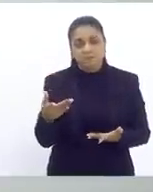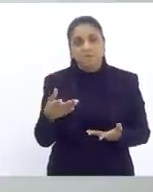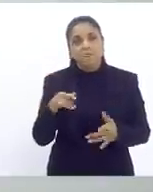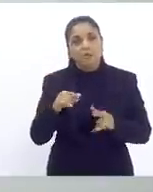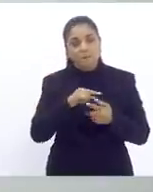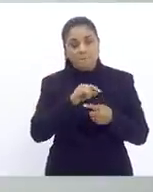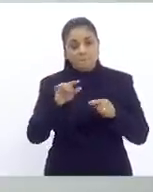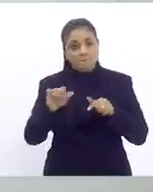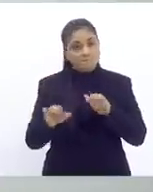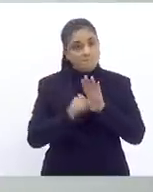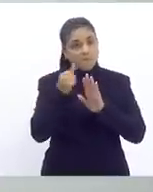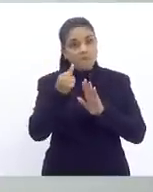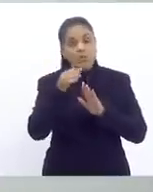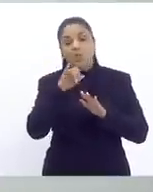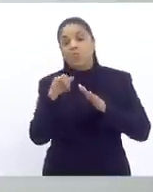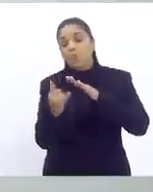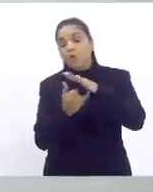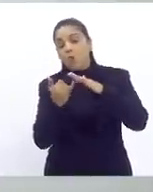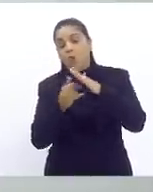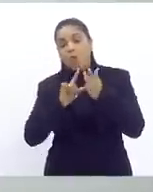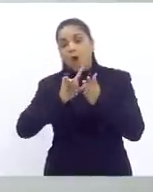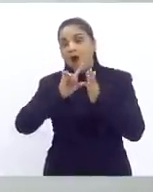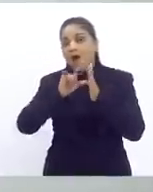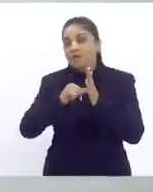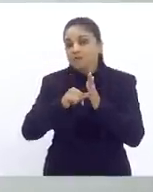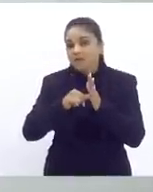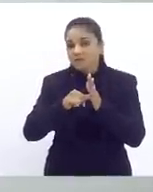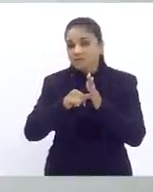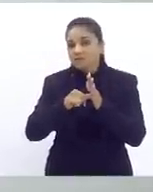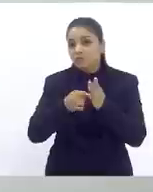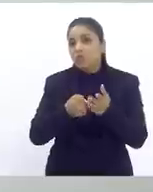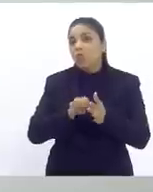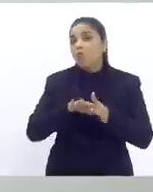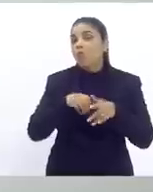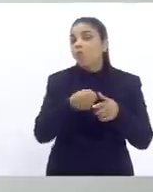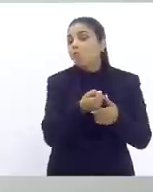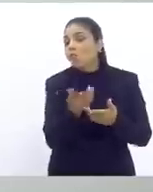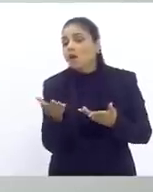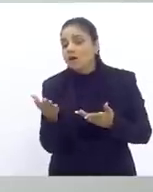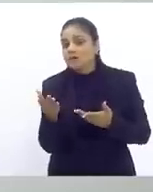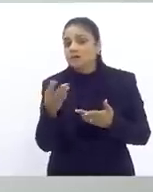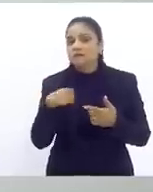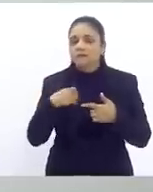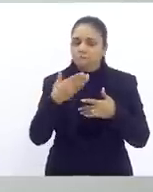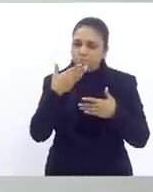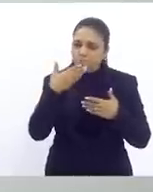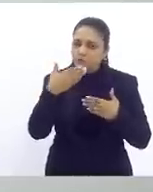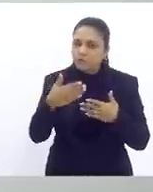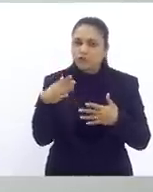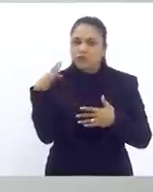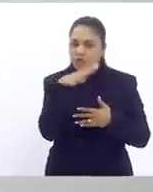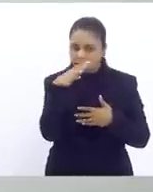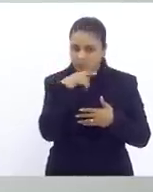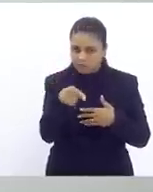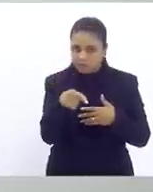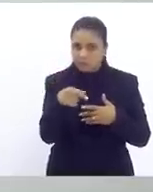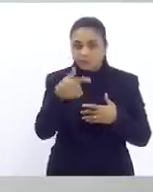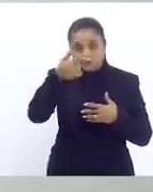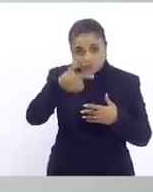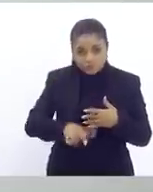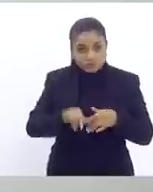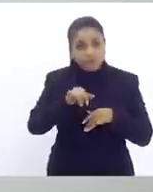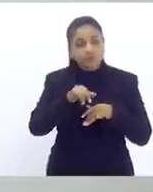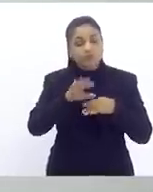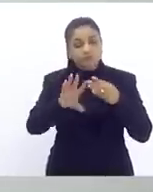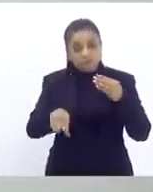primeiro Quais são os órgãos a gente tá vendo maior atraso para que a gente possa incidir e pedir agilidade né repito está tratando de